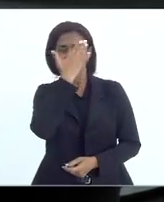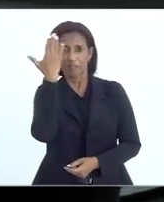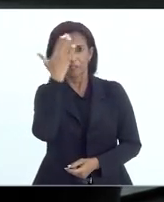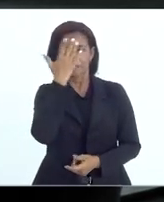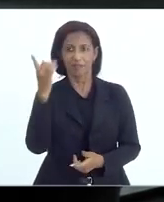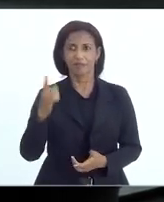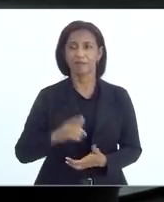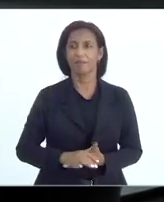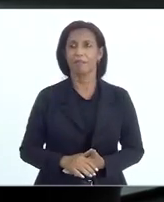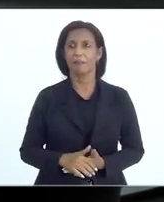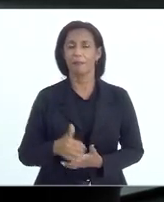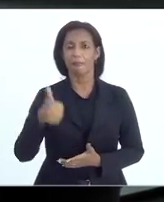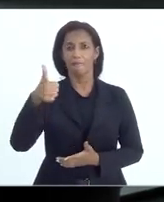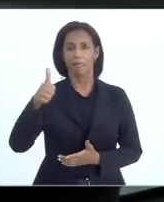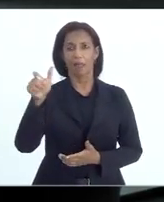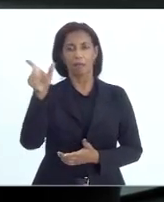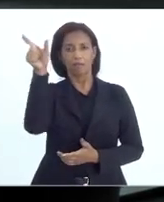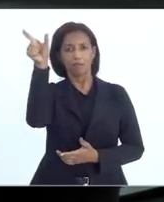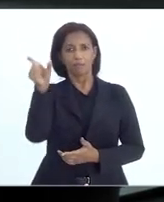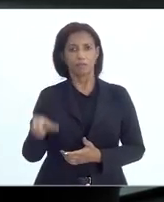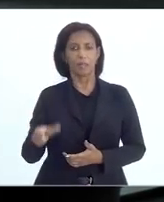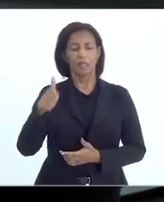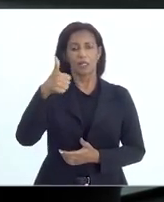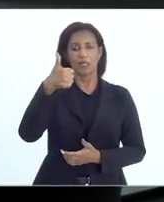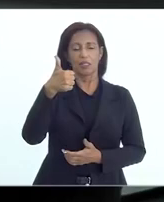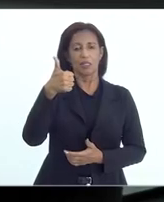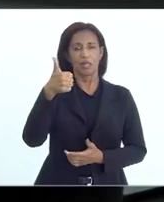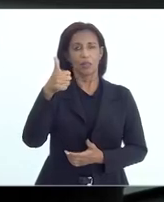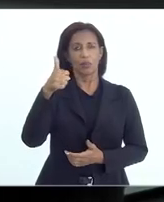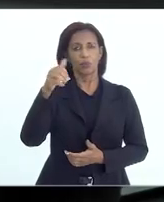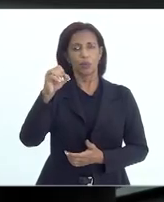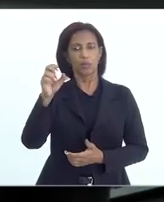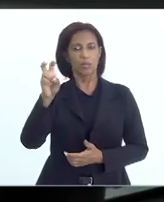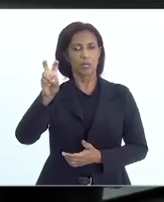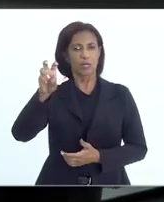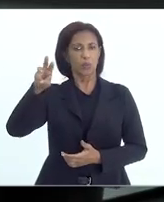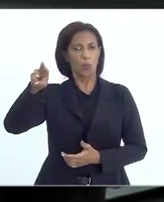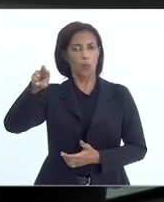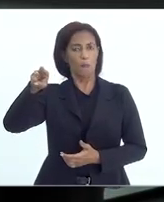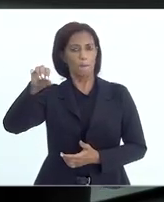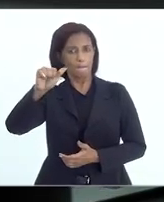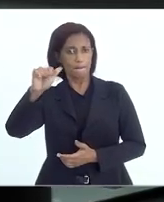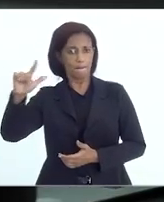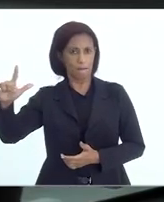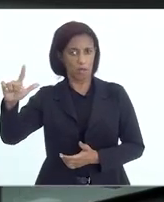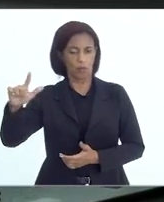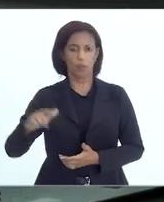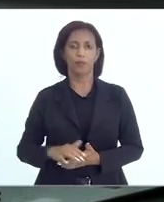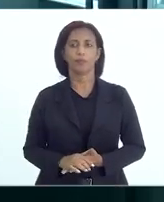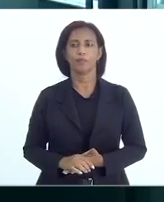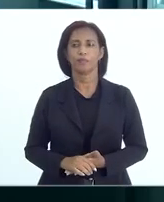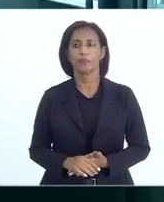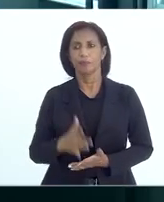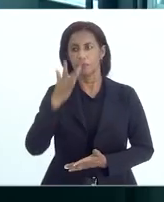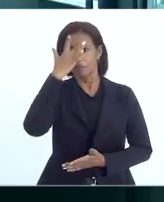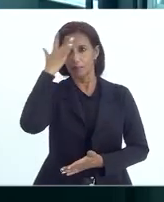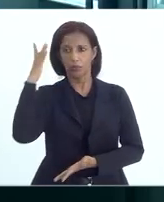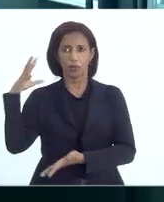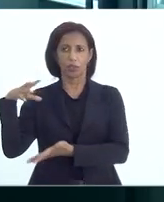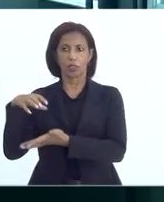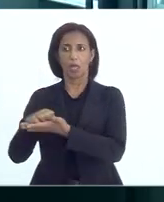e atrás o primeiro são os inscritos 105 1808 587